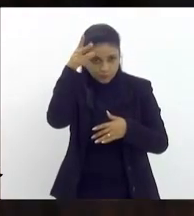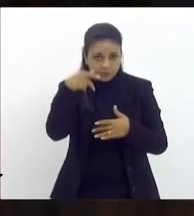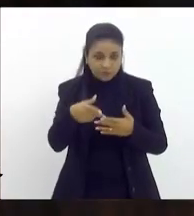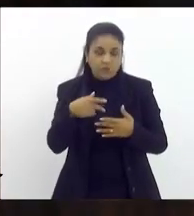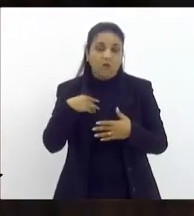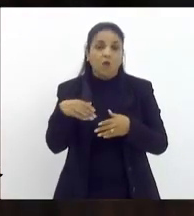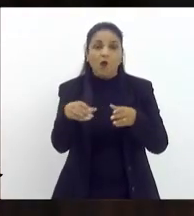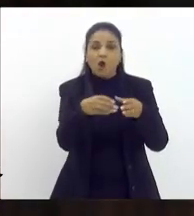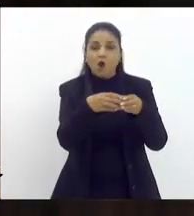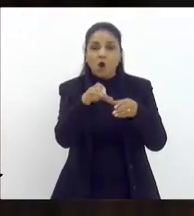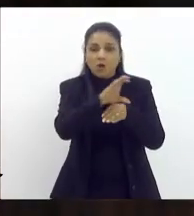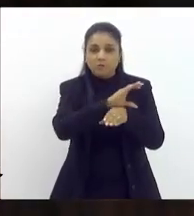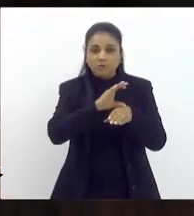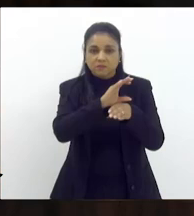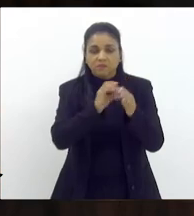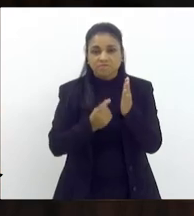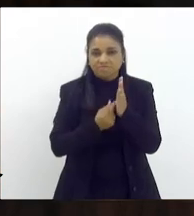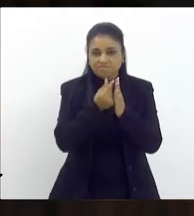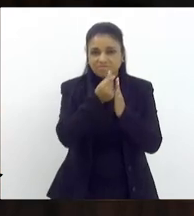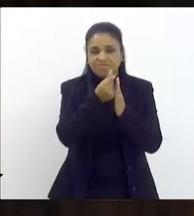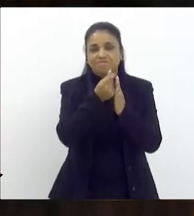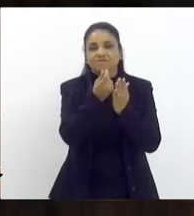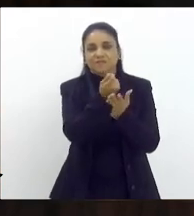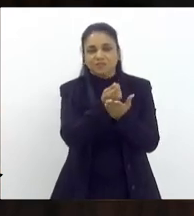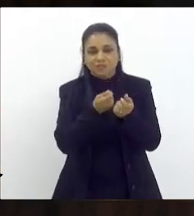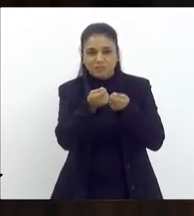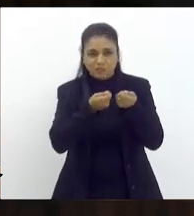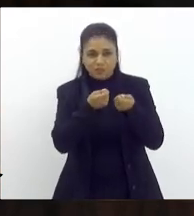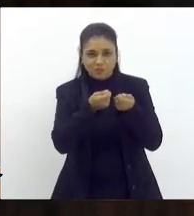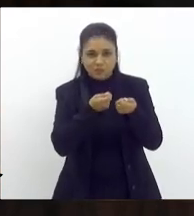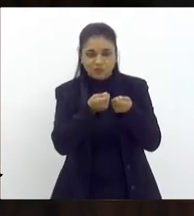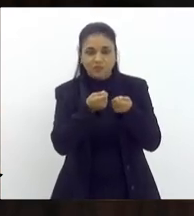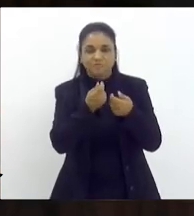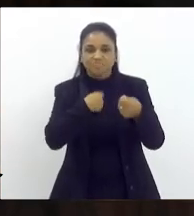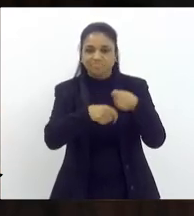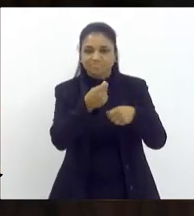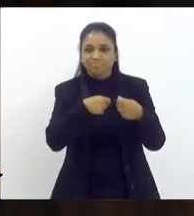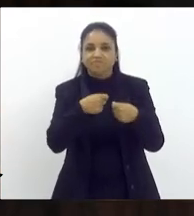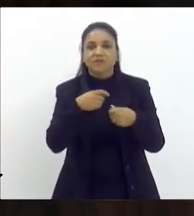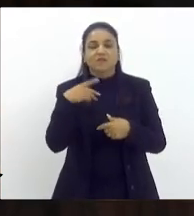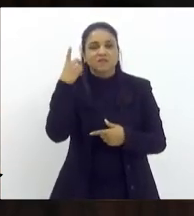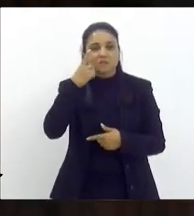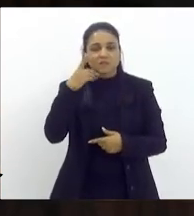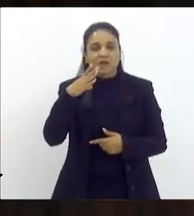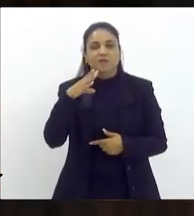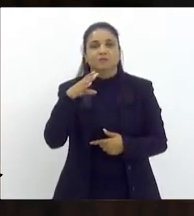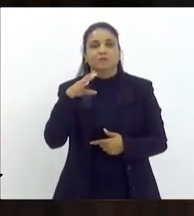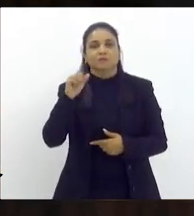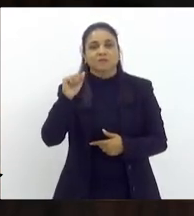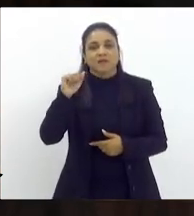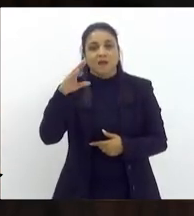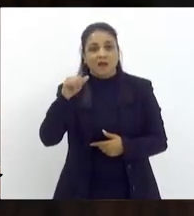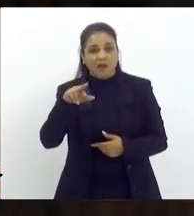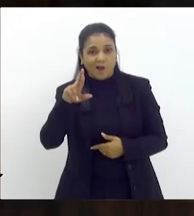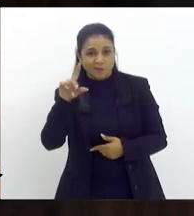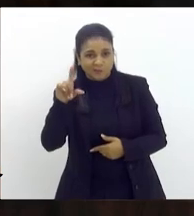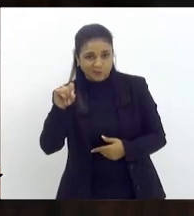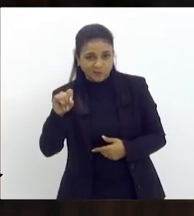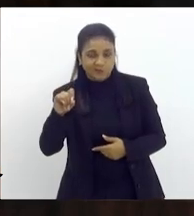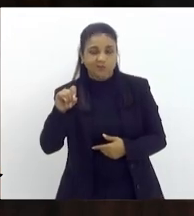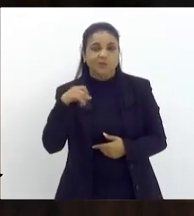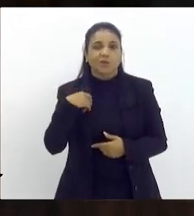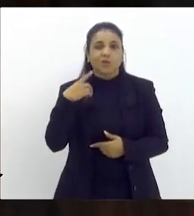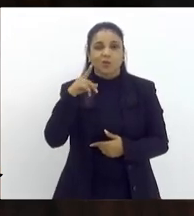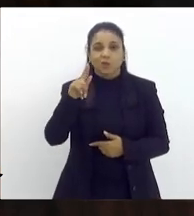pela comissão de orçamento financialização financeira e controle Deputado André Correia deputado Carlos Macedo Deputado